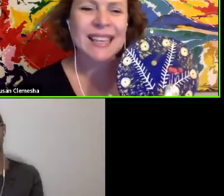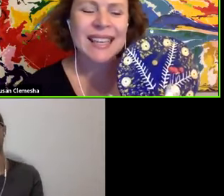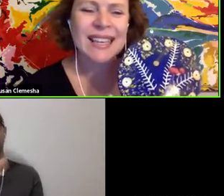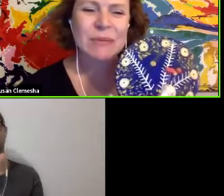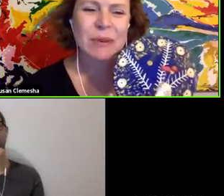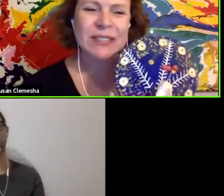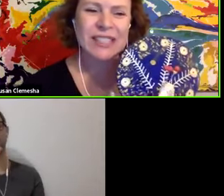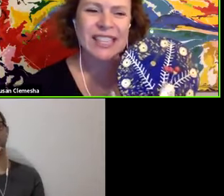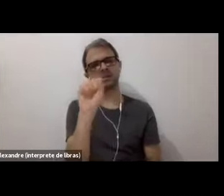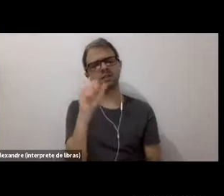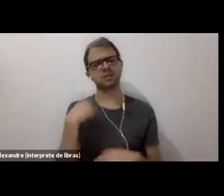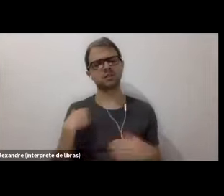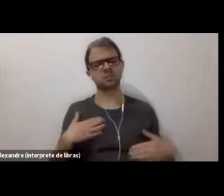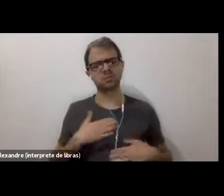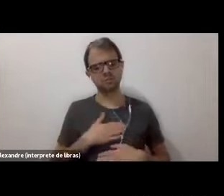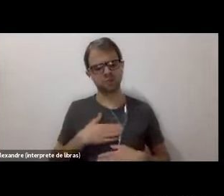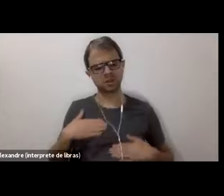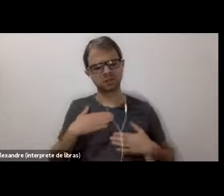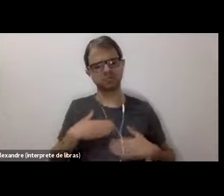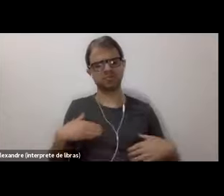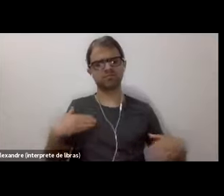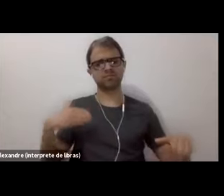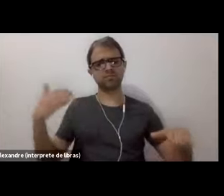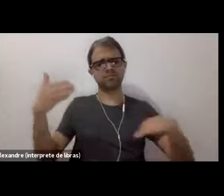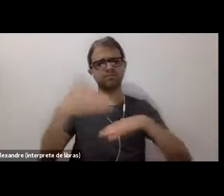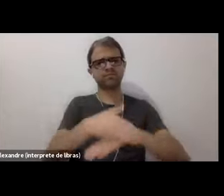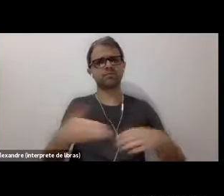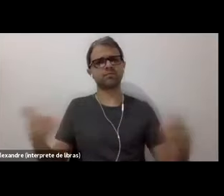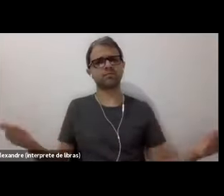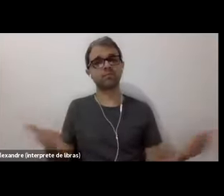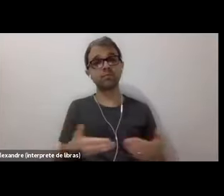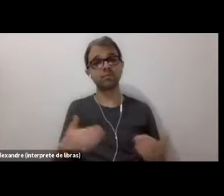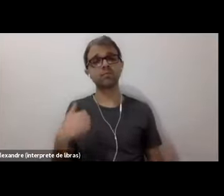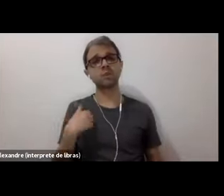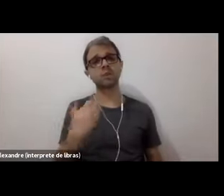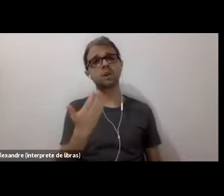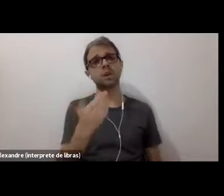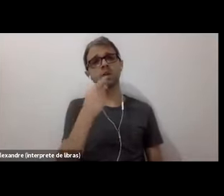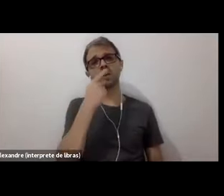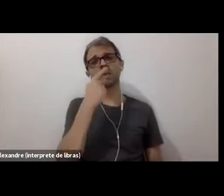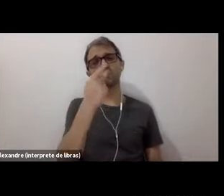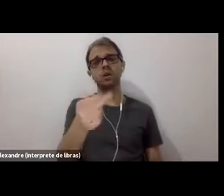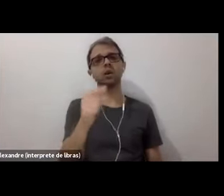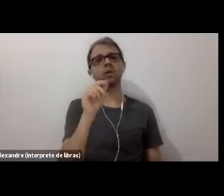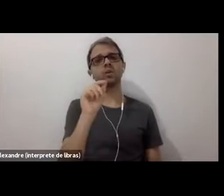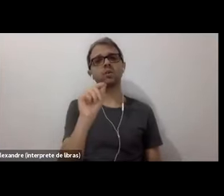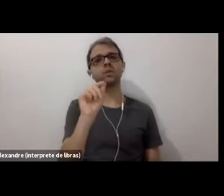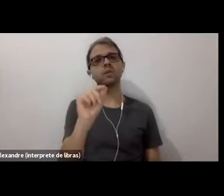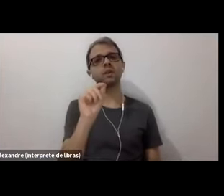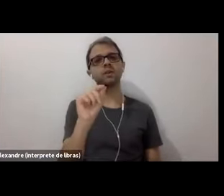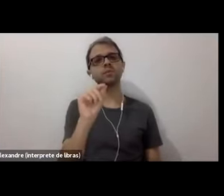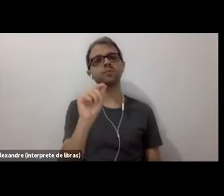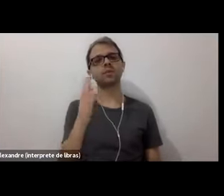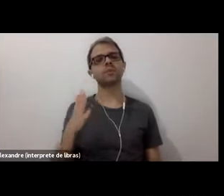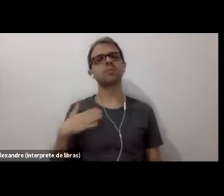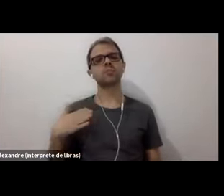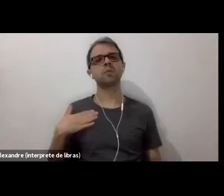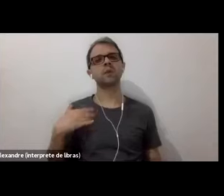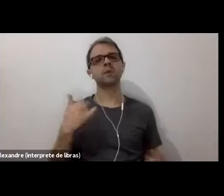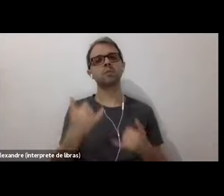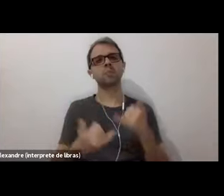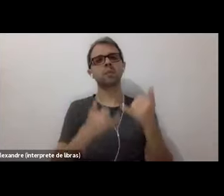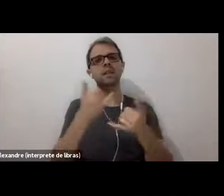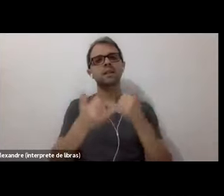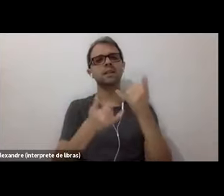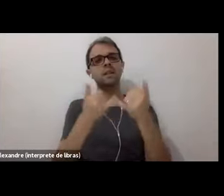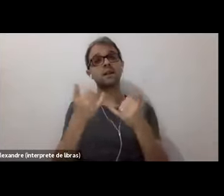estar aqui. Boa noite a todos. Eu queria falar um pouquinho do meu brinquedo, né? Hoje eu escolhi